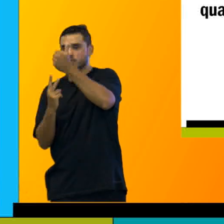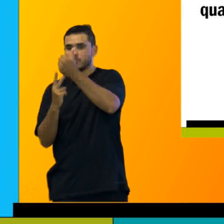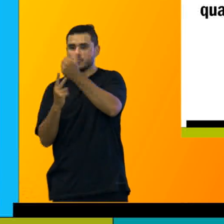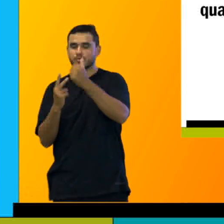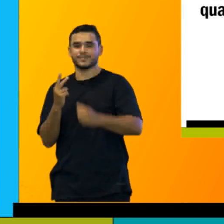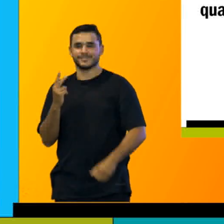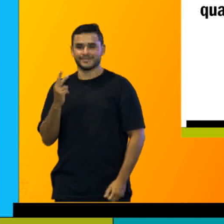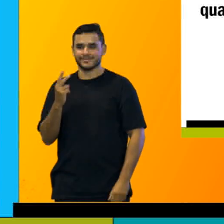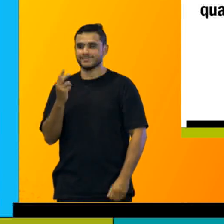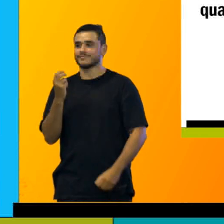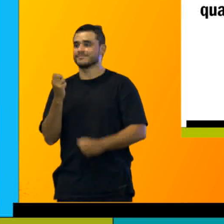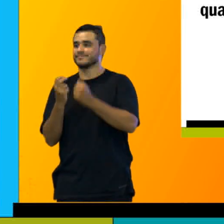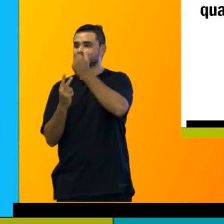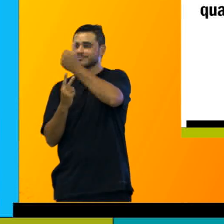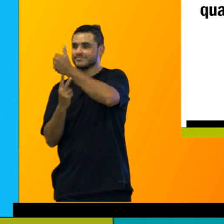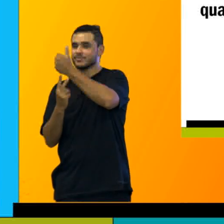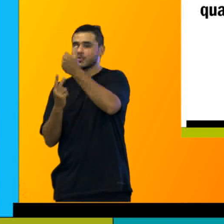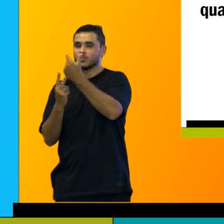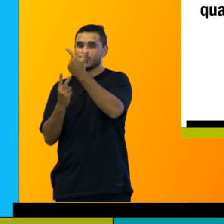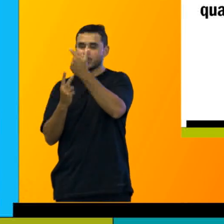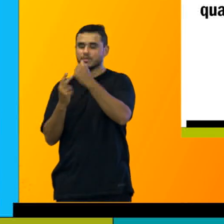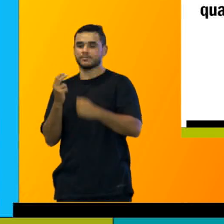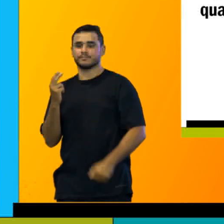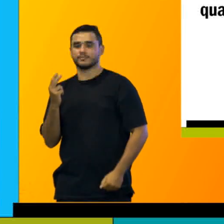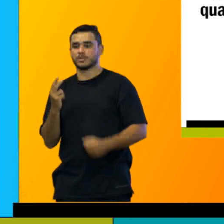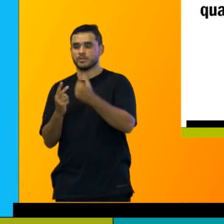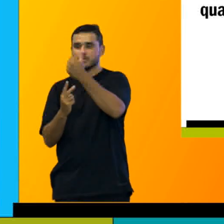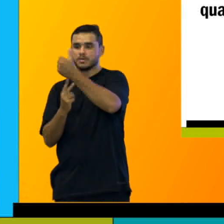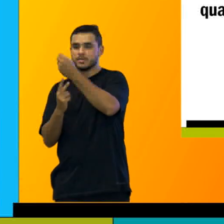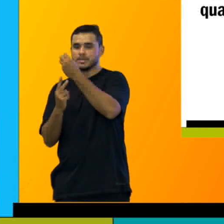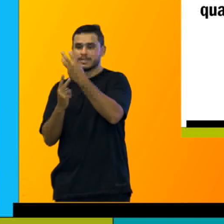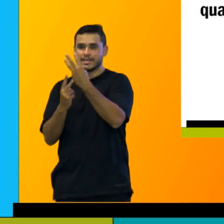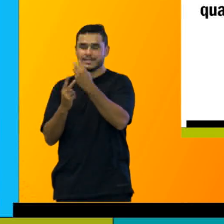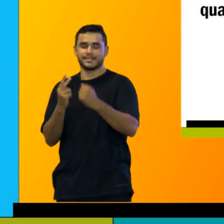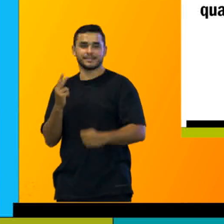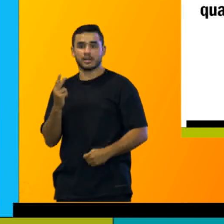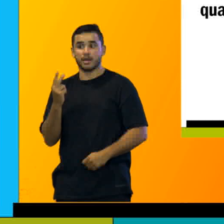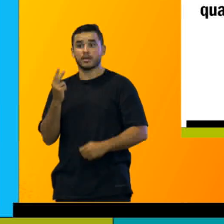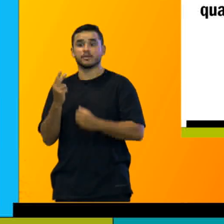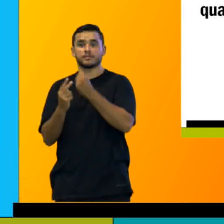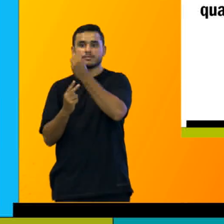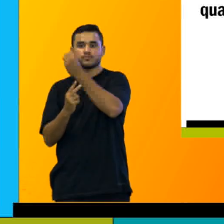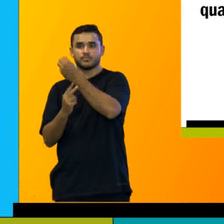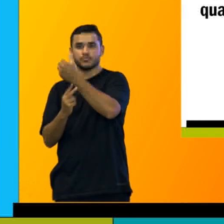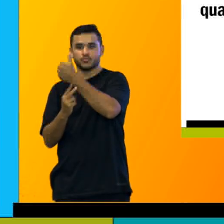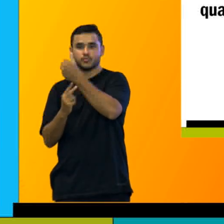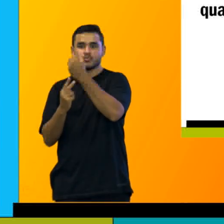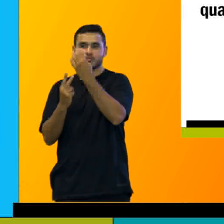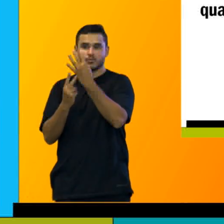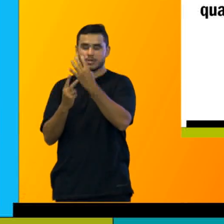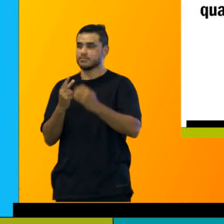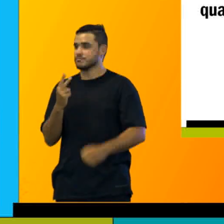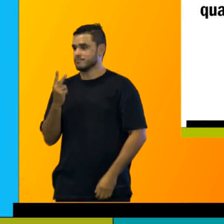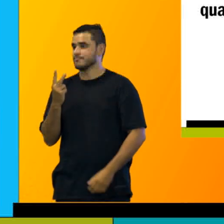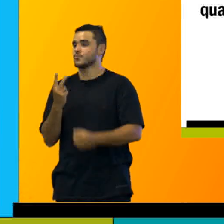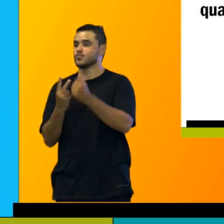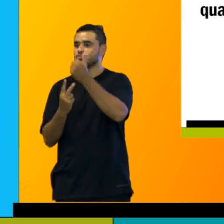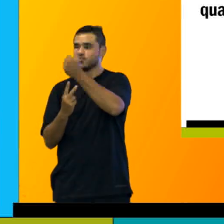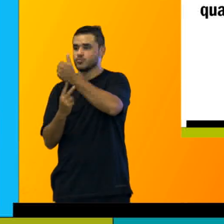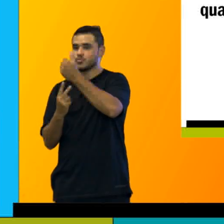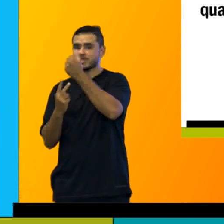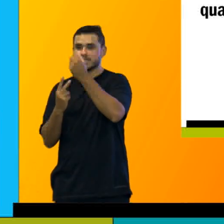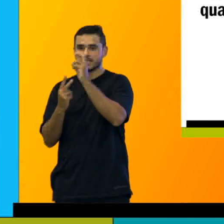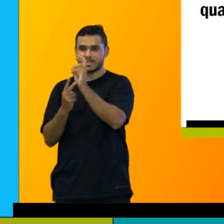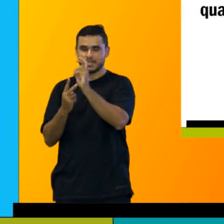fica o 10. Depois o 1 com o 1, o 1 com o 2, o 1 com o 3, o 1 com o 4, ó. Vai formando